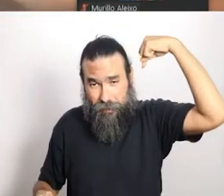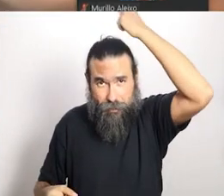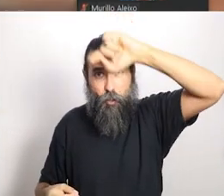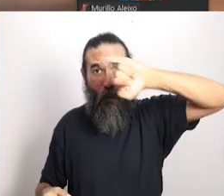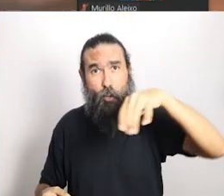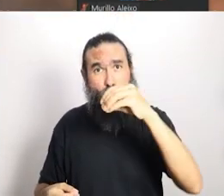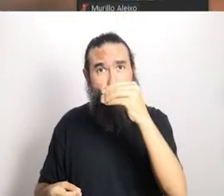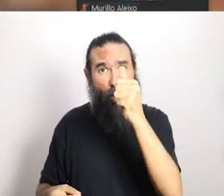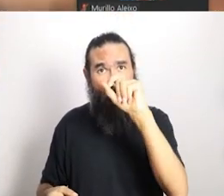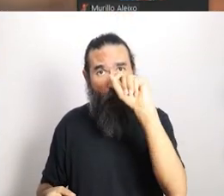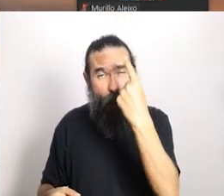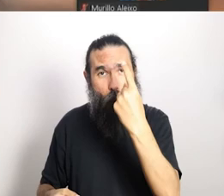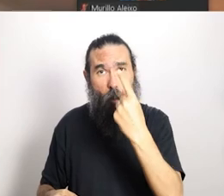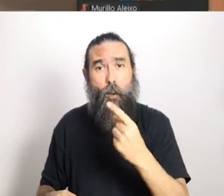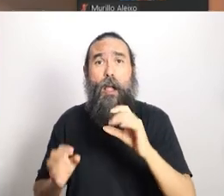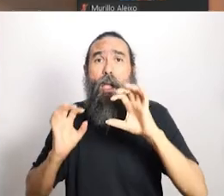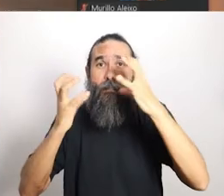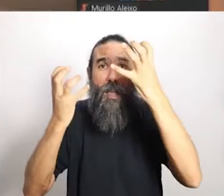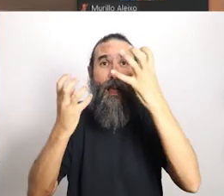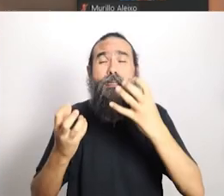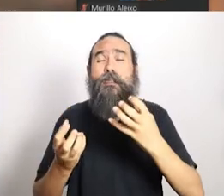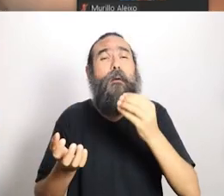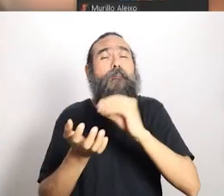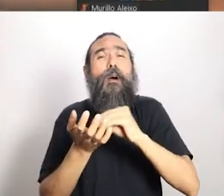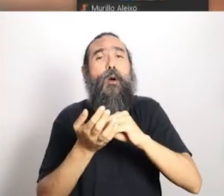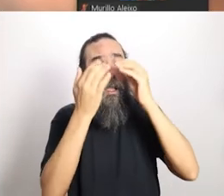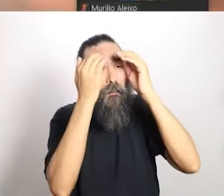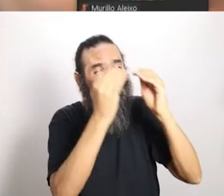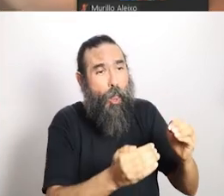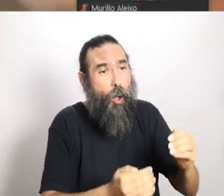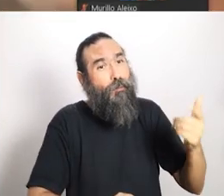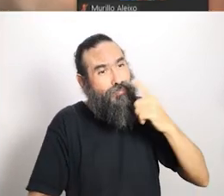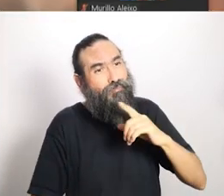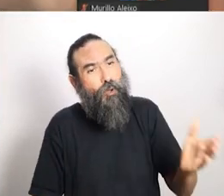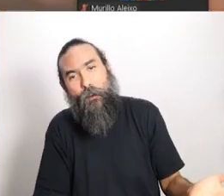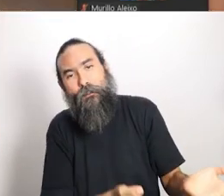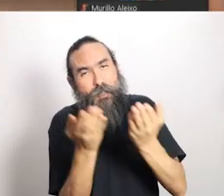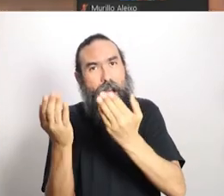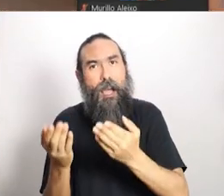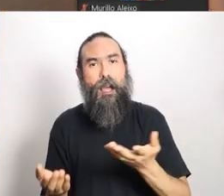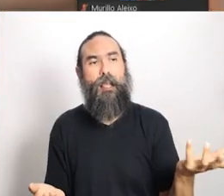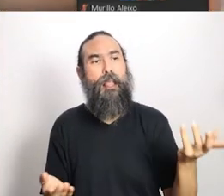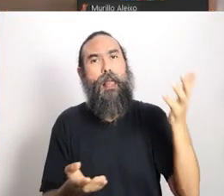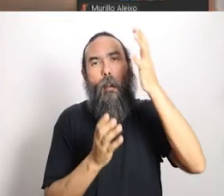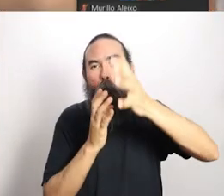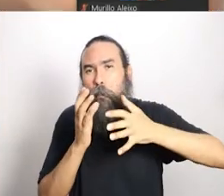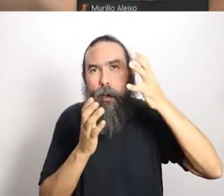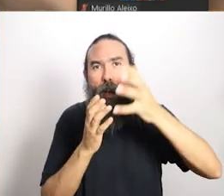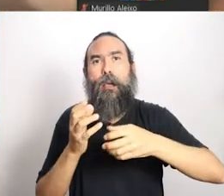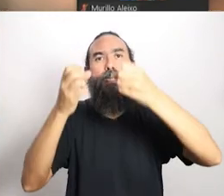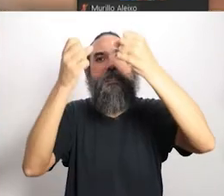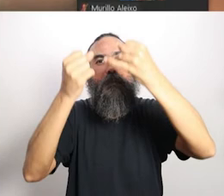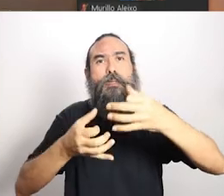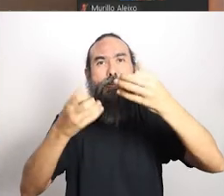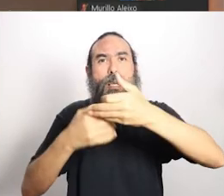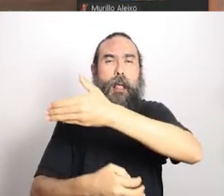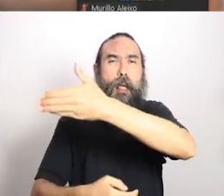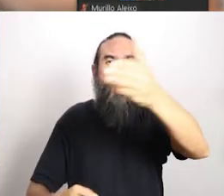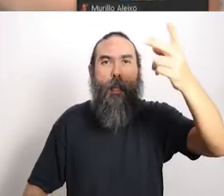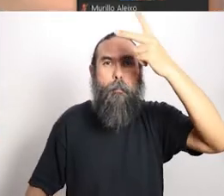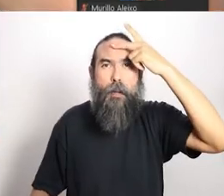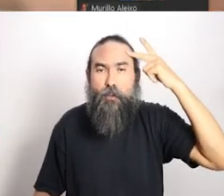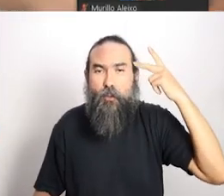olhar. A gente foi focar em palestras, em centros culturais, falar com em semanas pedagógicas para